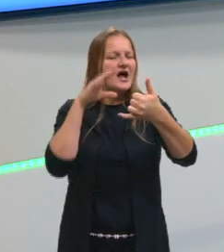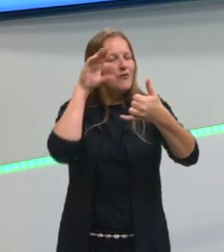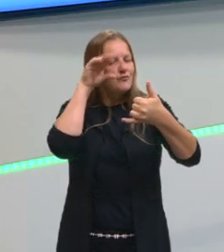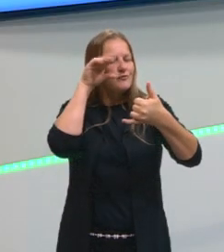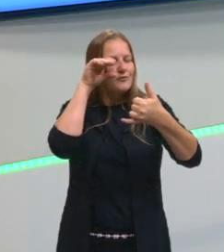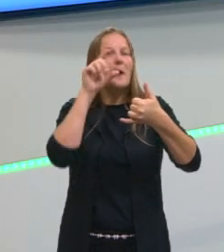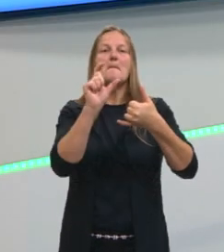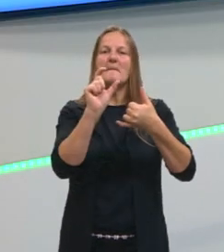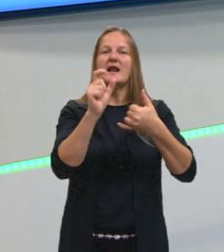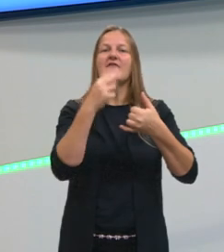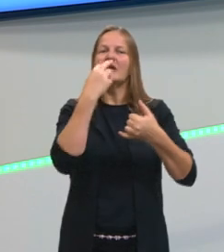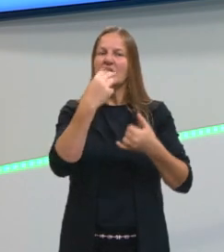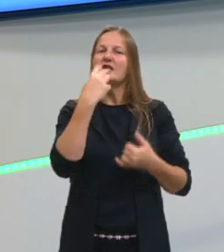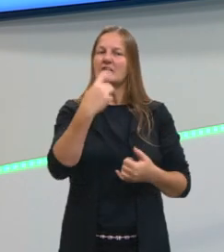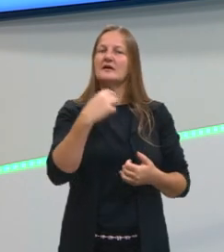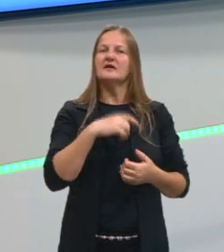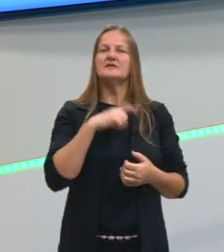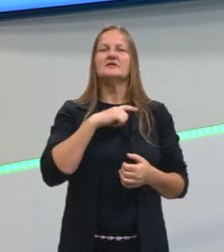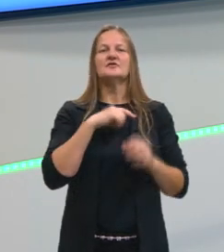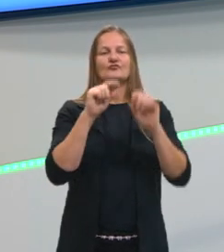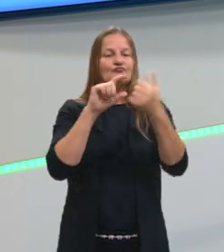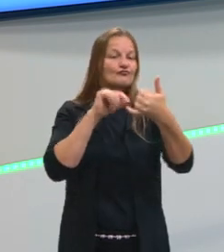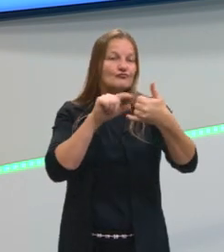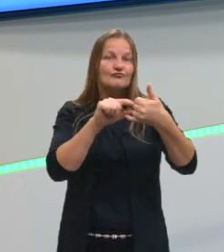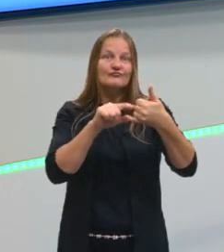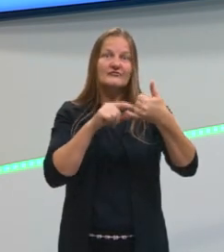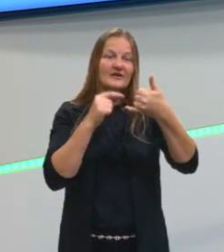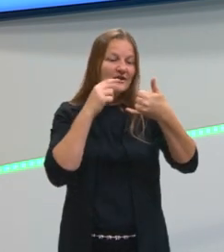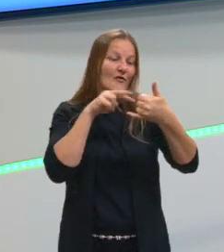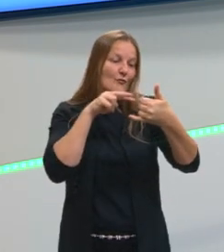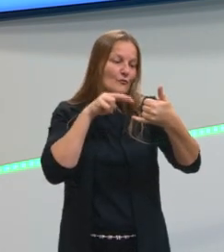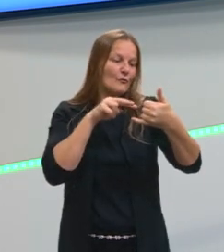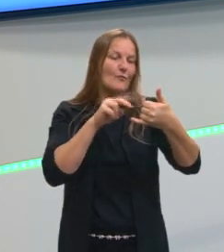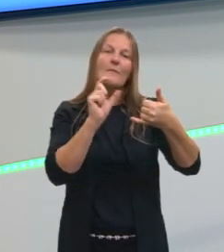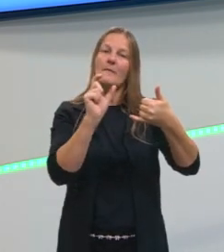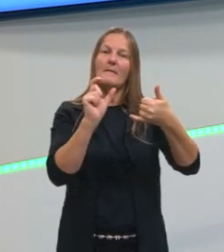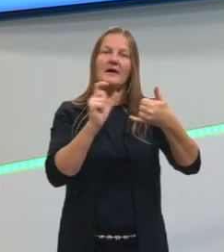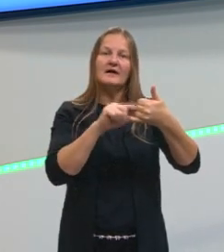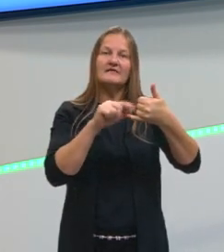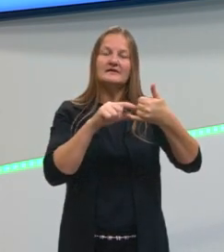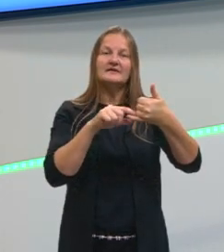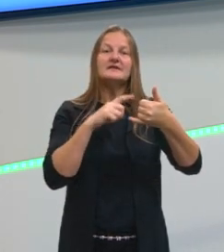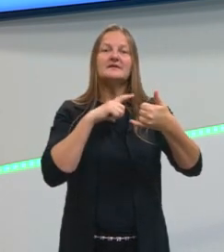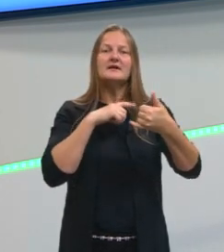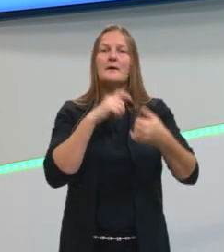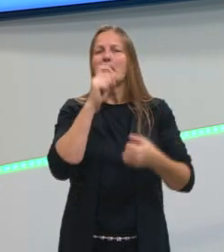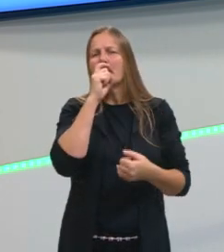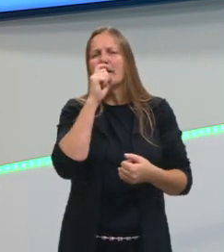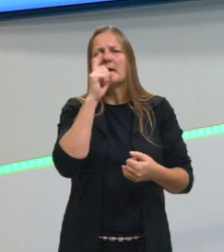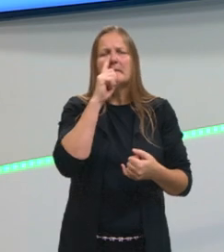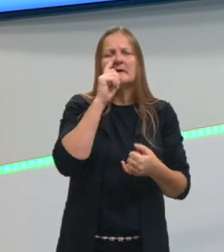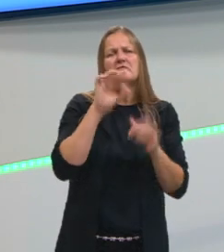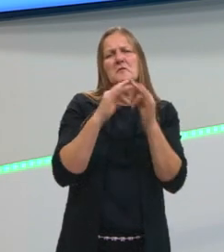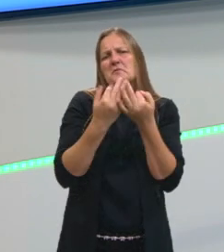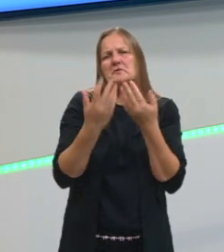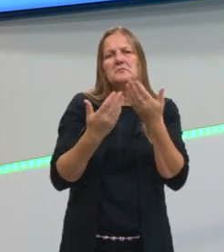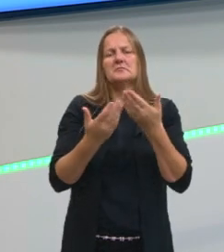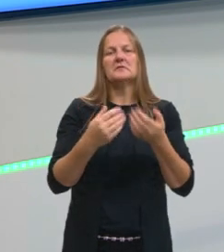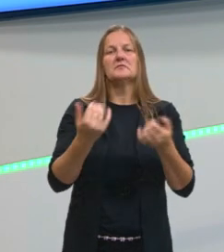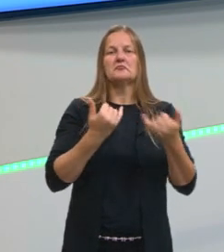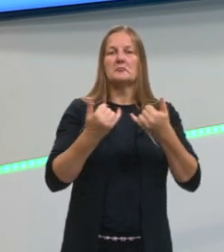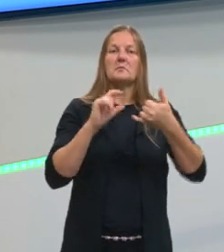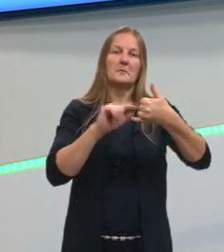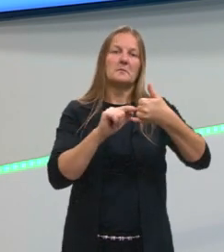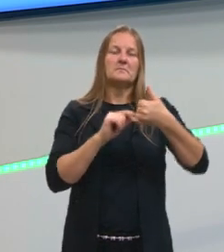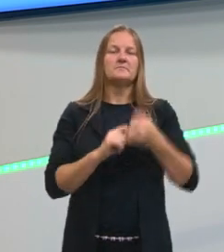a palavras em inglês na tela com as palavras que os pais comentam e de todas as